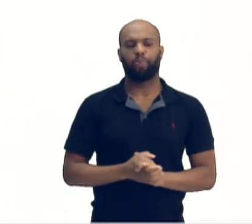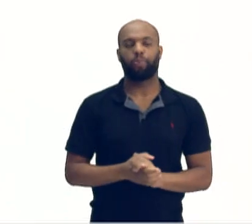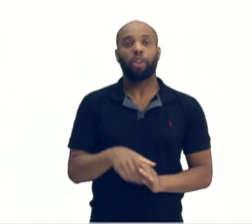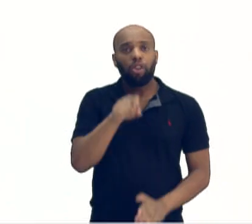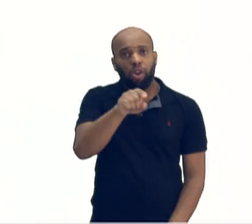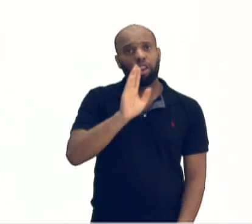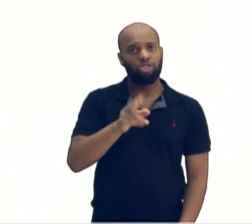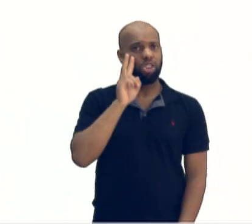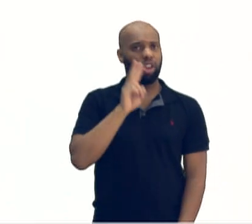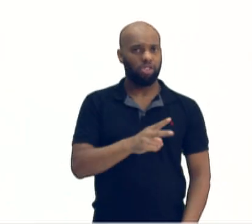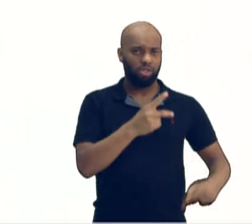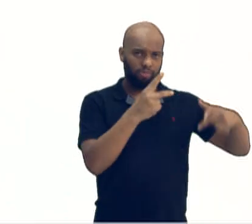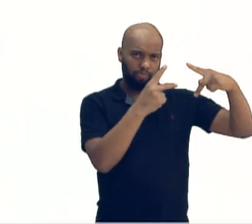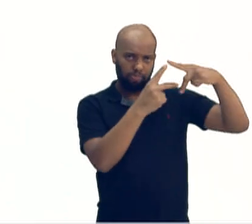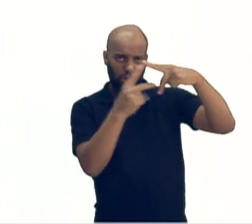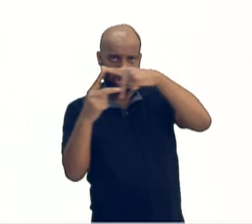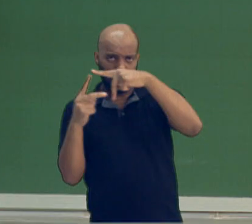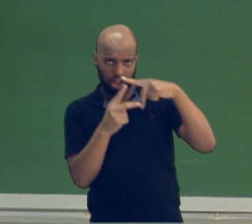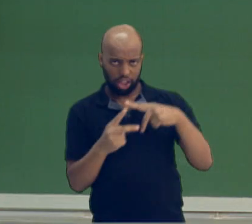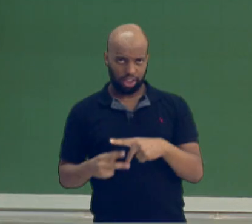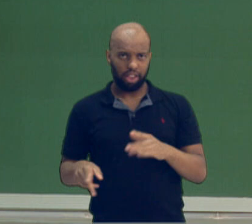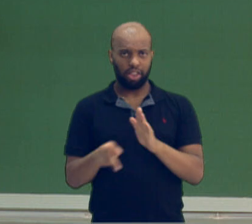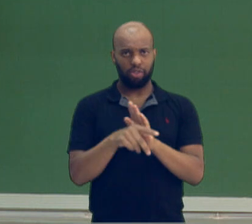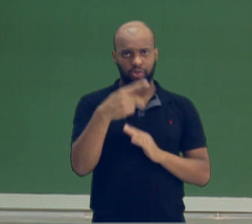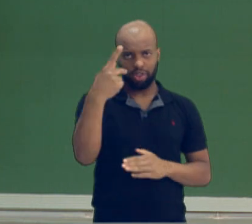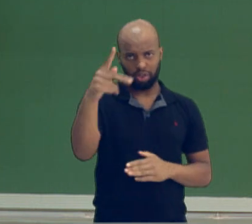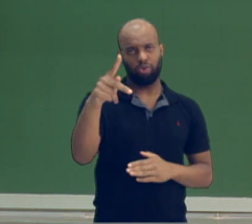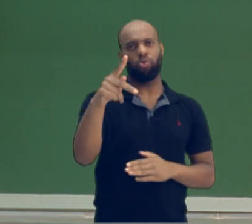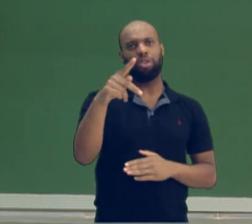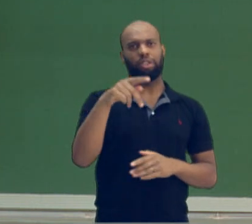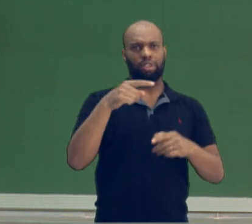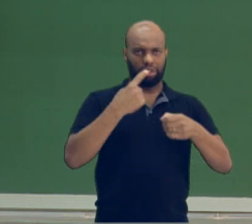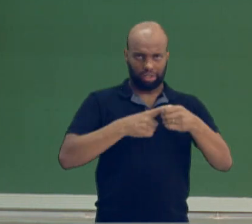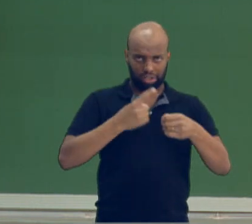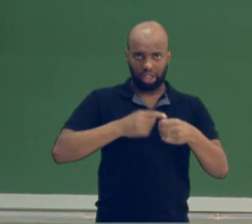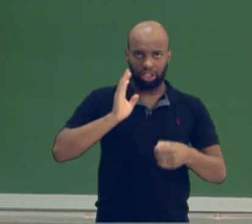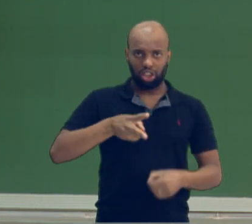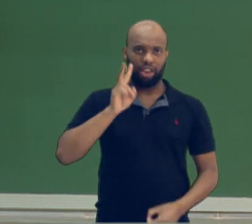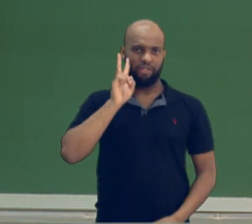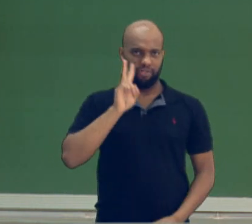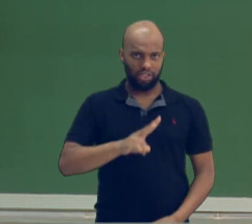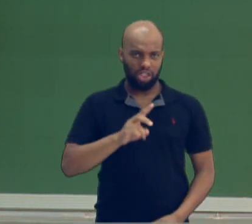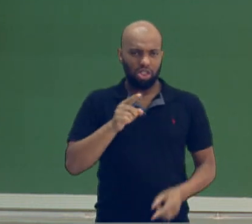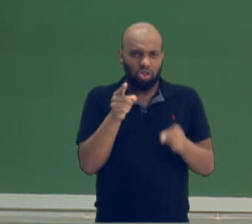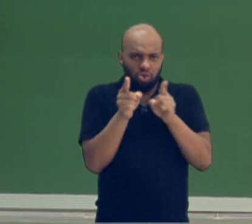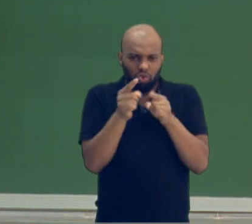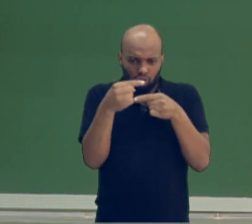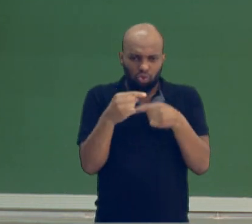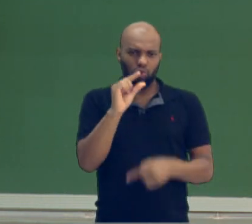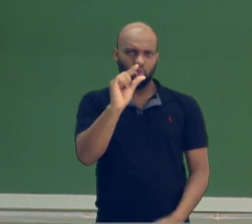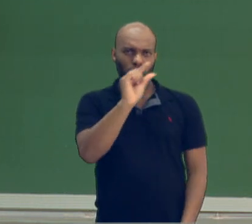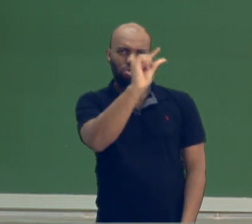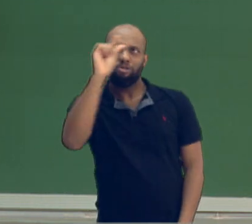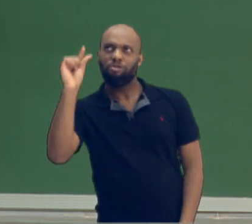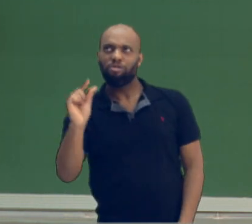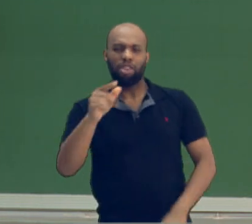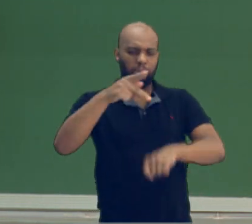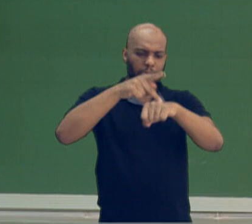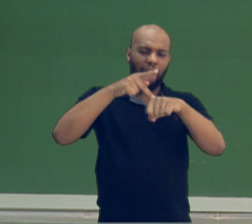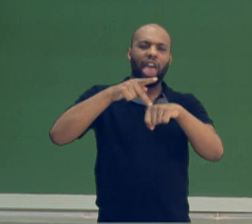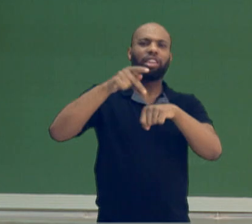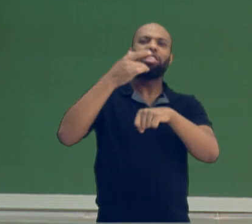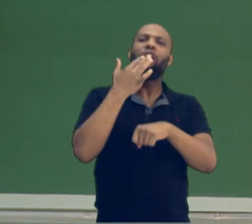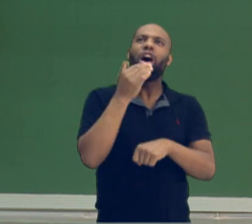Você já viu um mosaico pelas ruas da sua cidade? Você já viu uma obra assim, feita com pedacinhos de caquinhos, pedras coloridas,